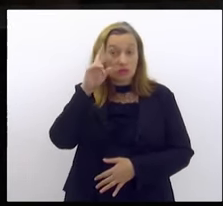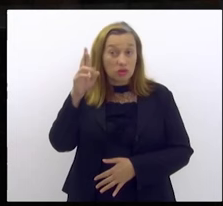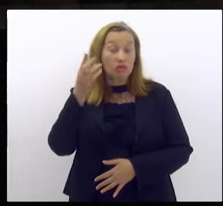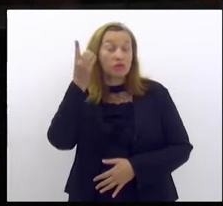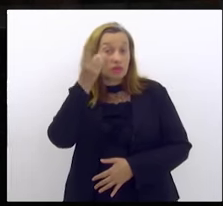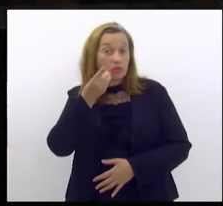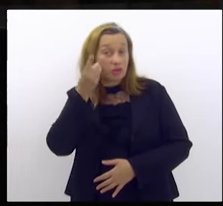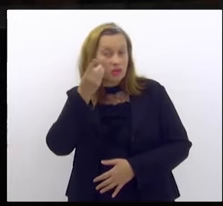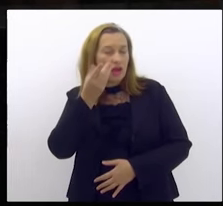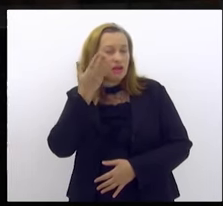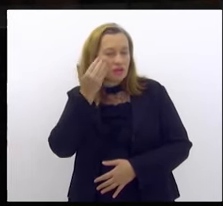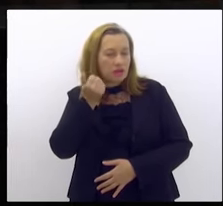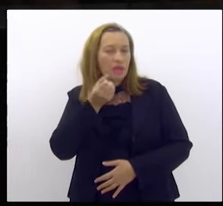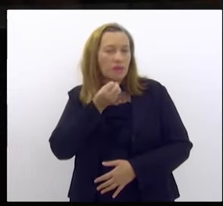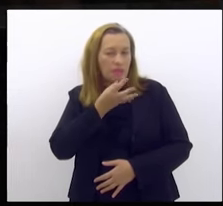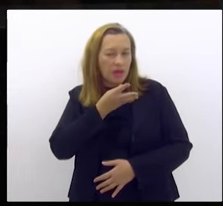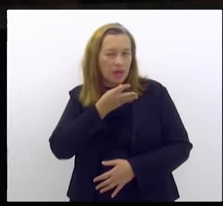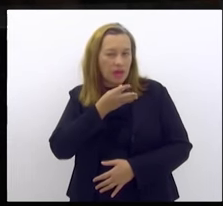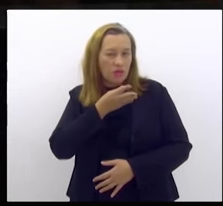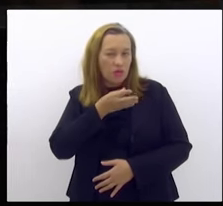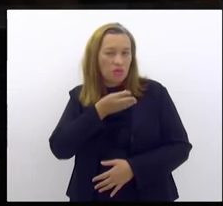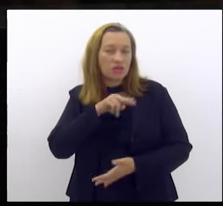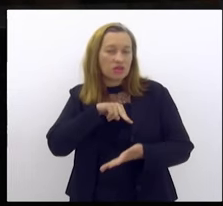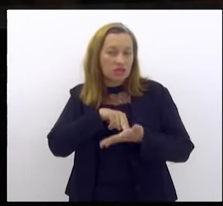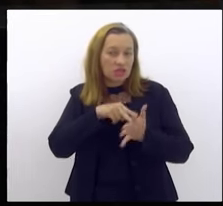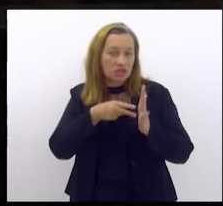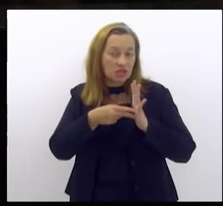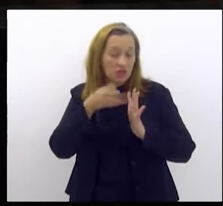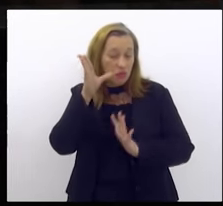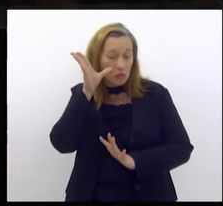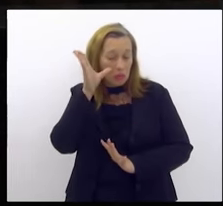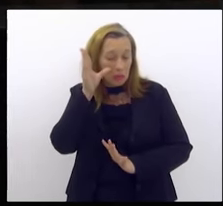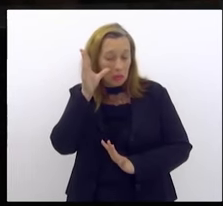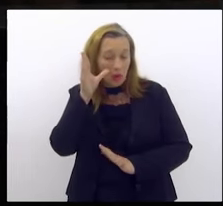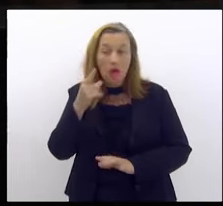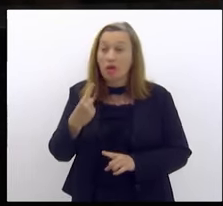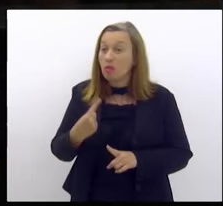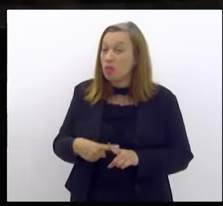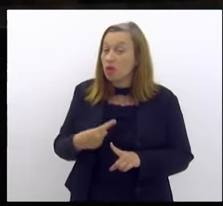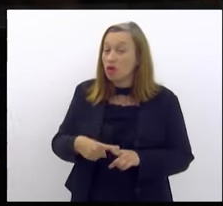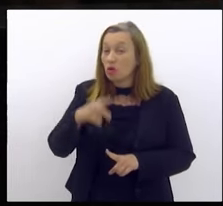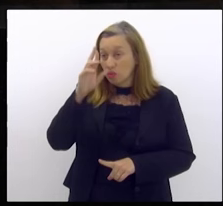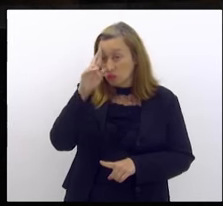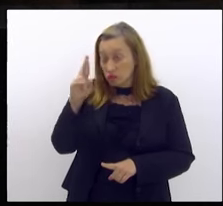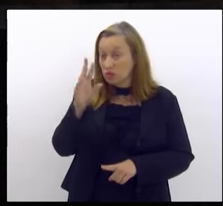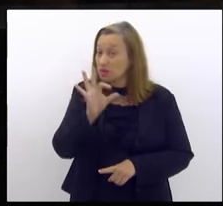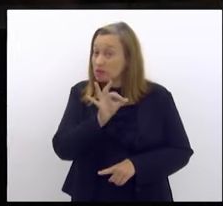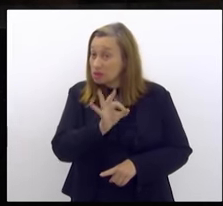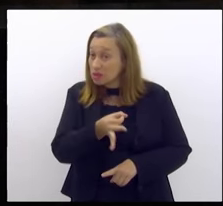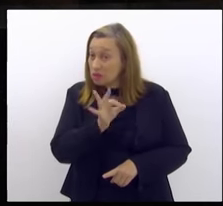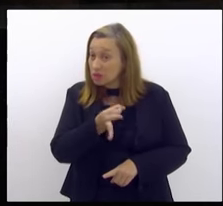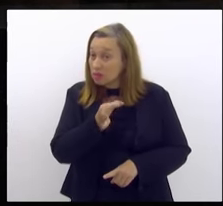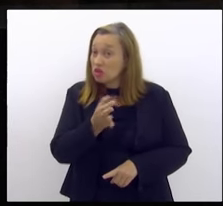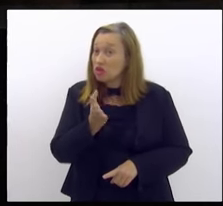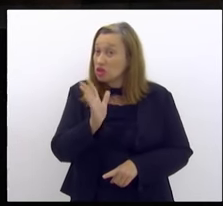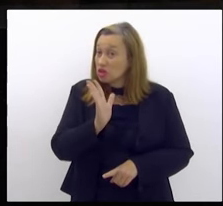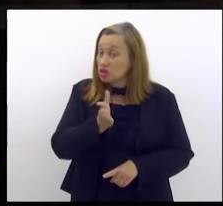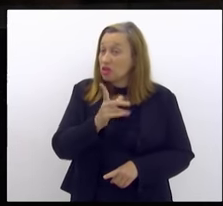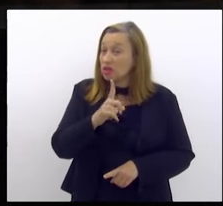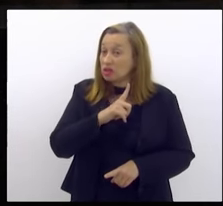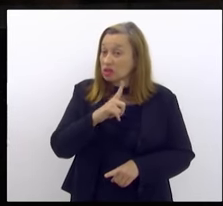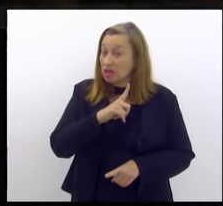sabe bem o que são obsessores, até porque o senhor seguramente já participou de